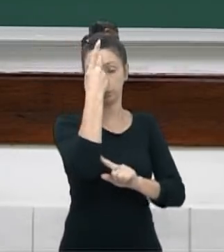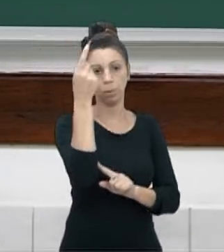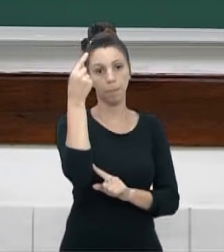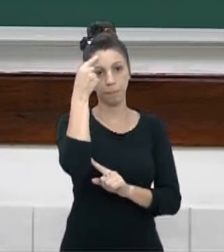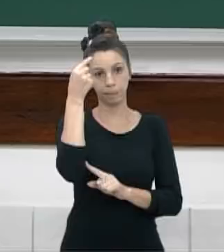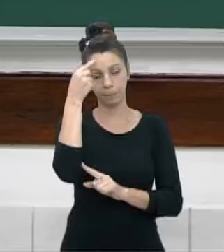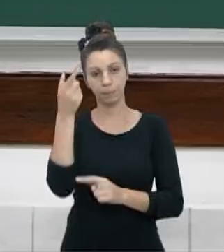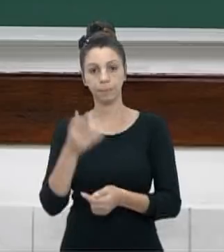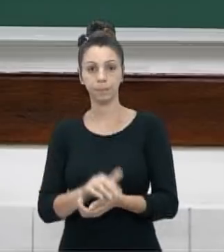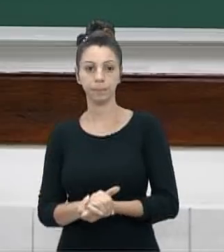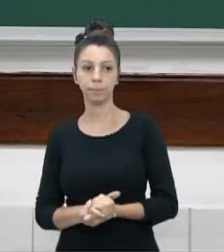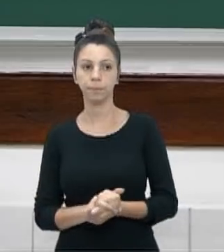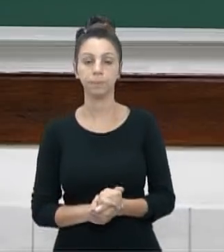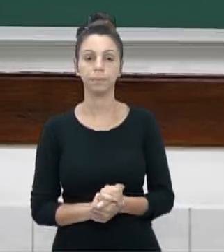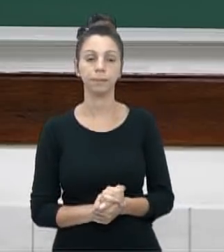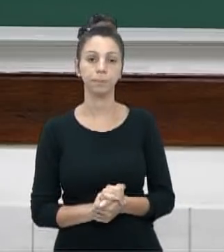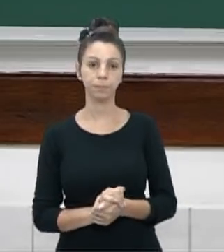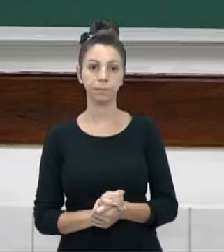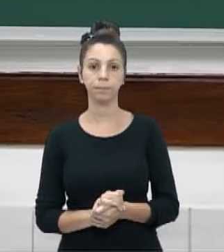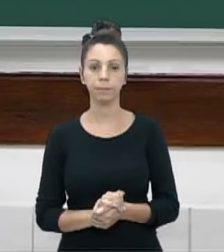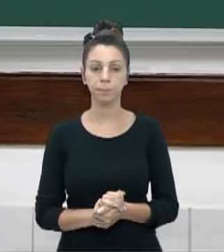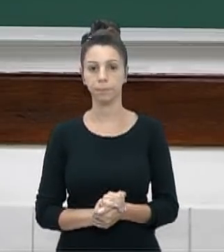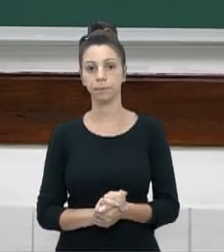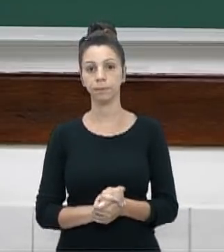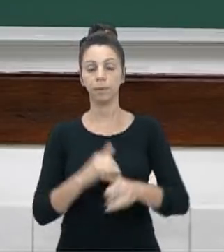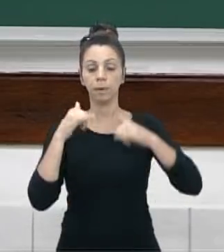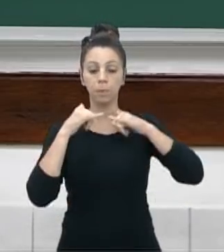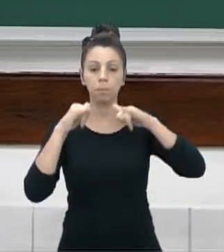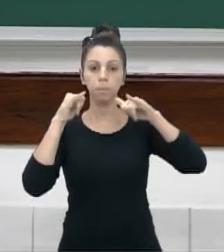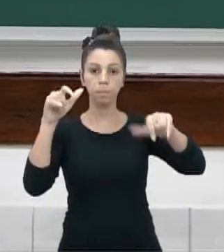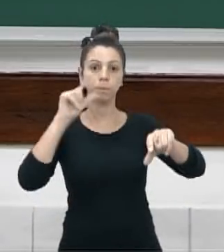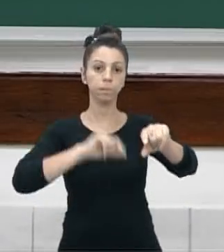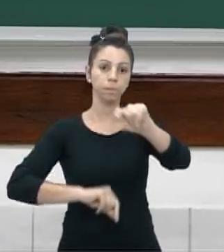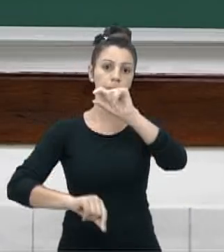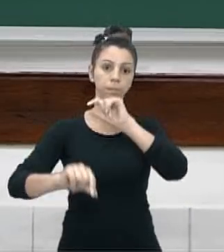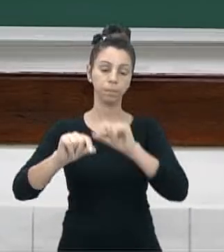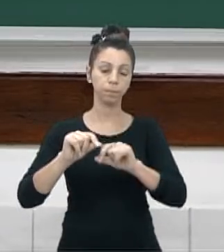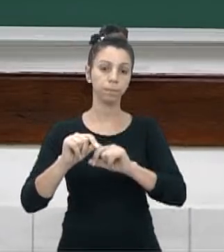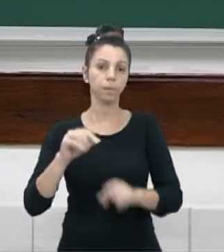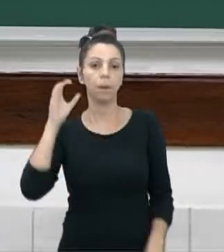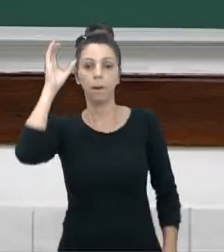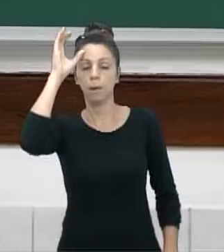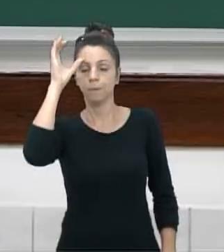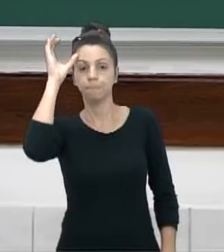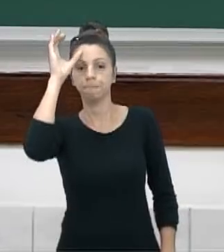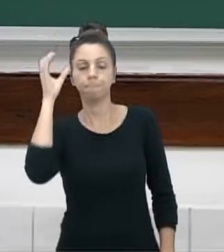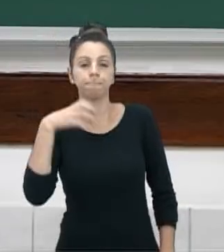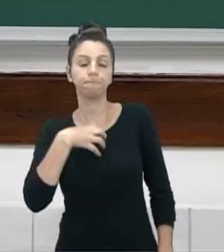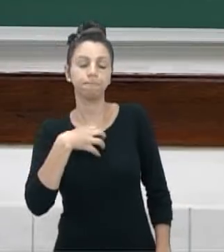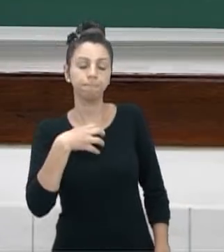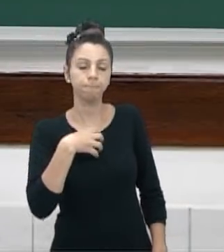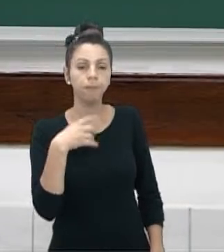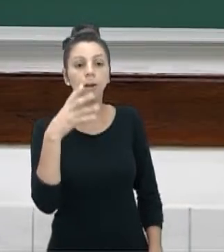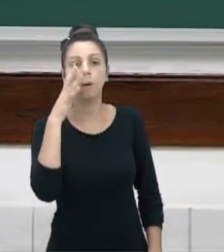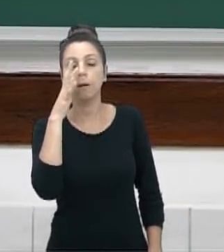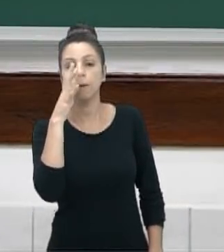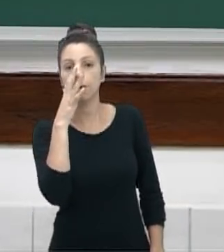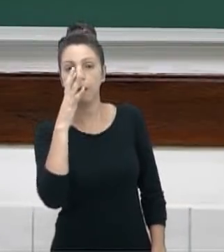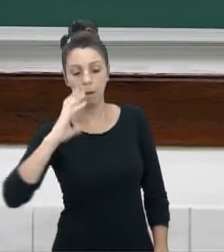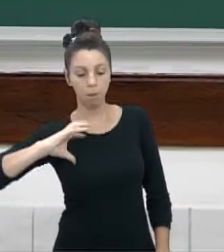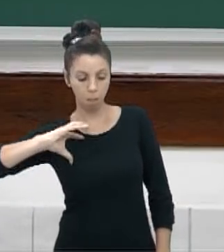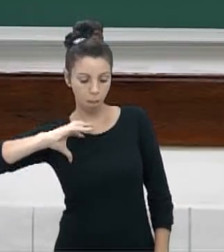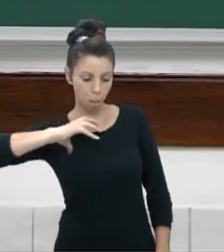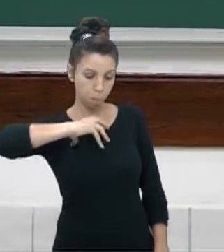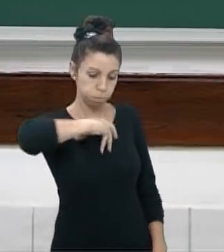Então, as campanhas publicitárias, elas têm muito, né, esse viés de sensibilizar as pessoas para a mudança de